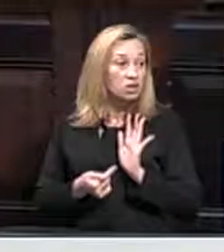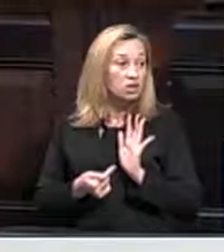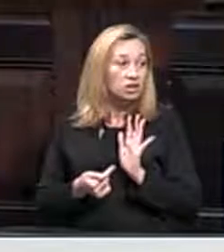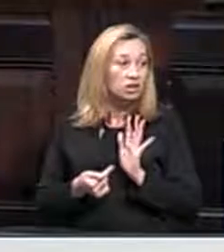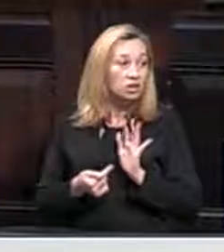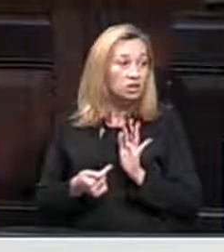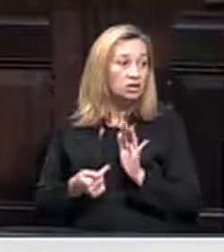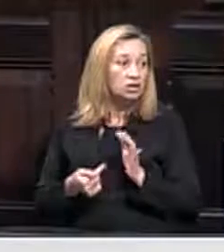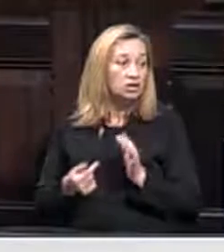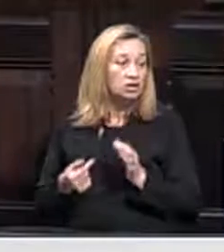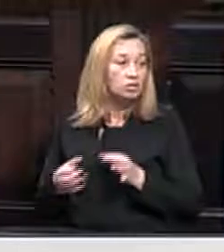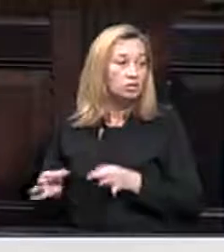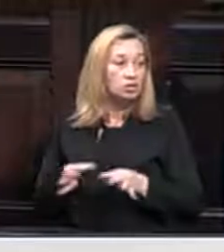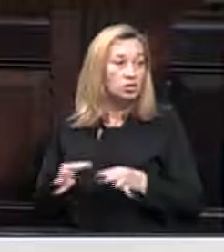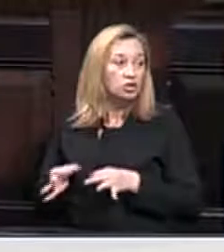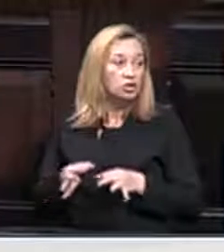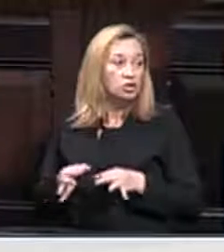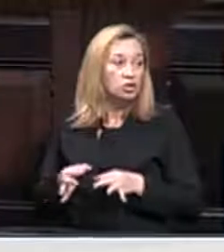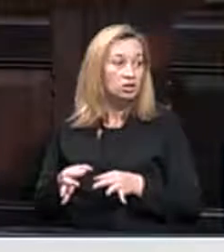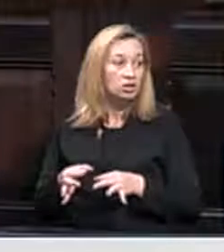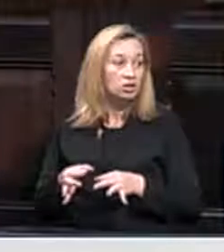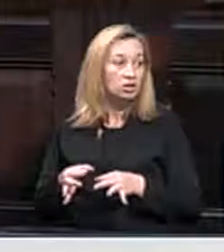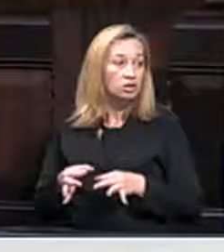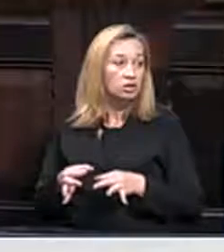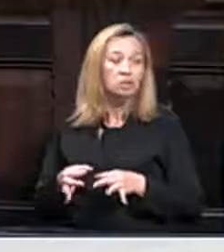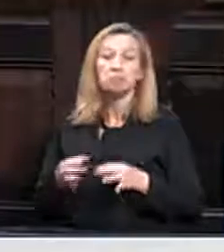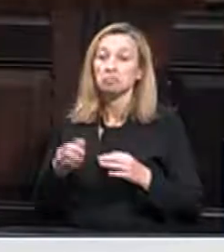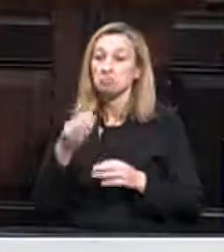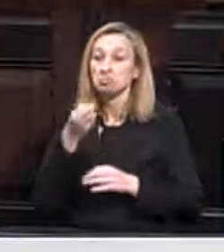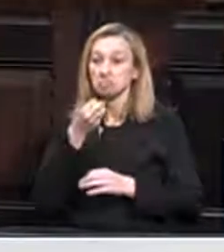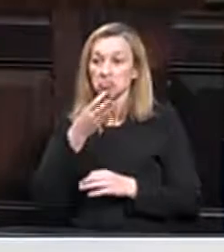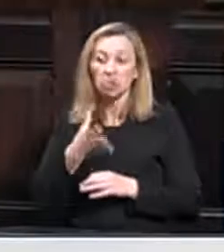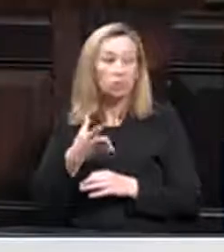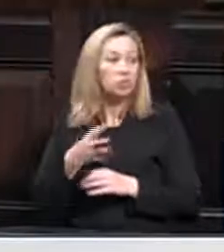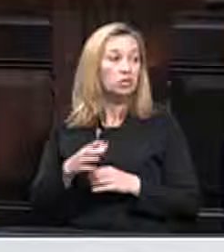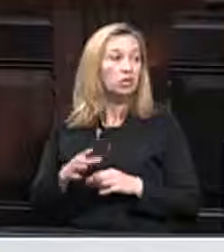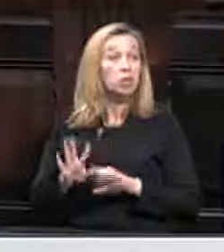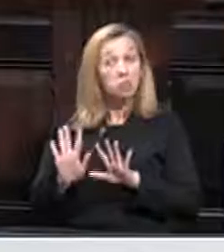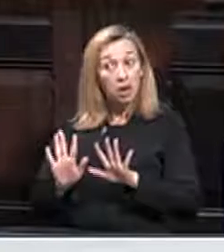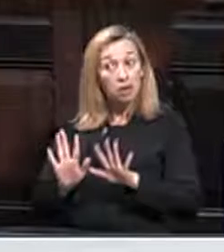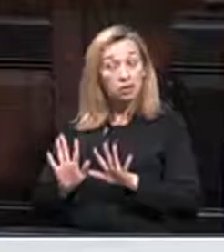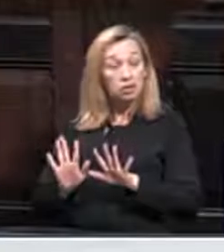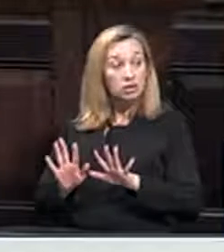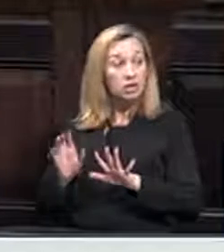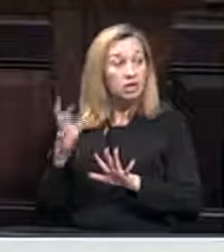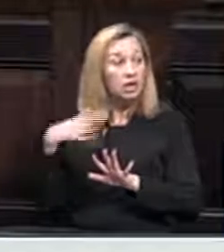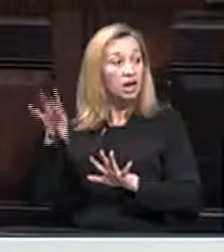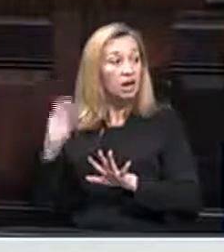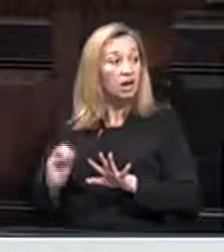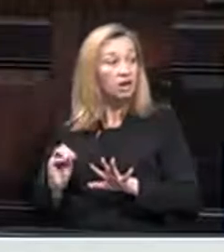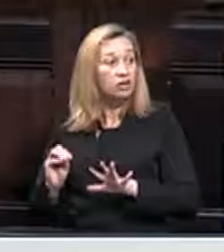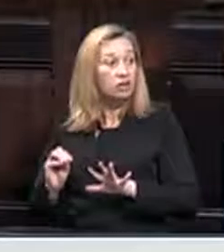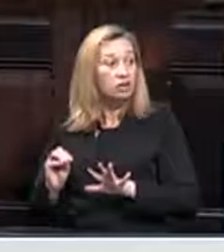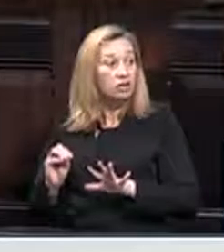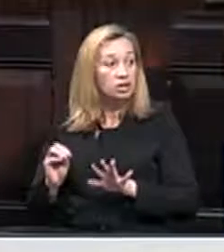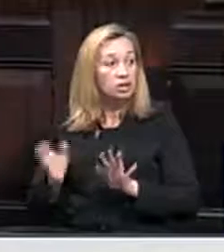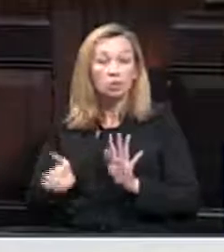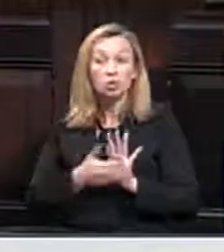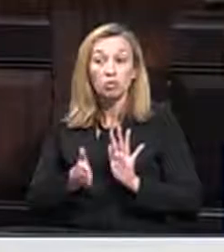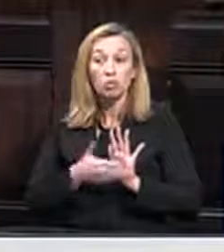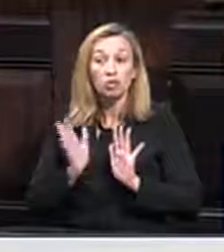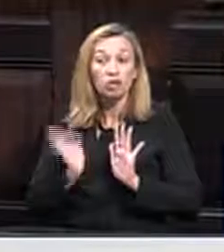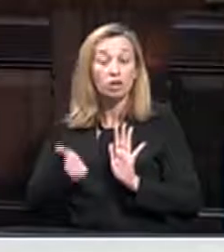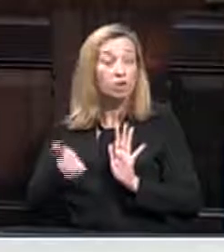Projeto que depois transformou em lei, muito bem fundamentado. E é claro que o que está sendo proposto